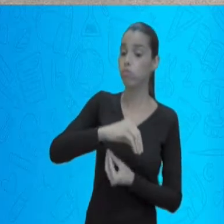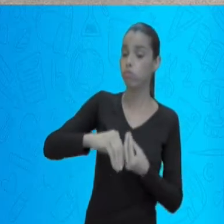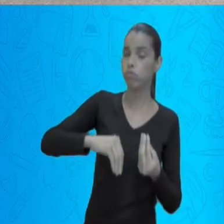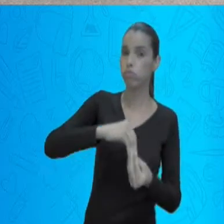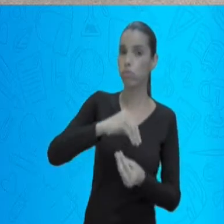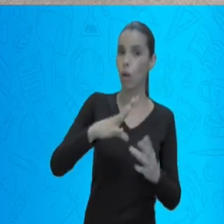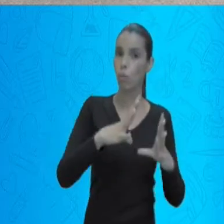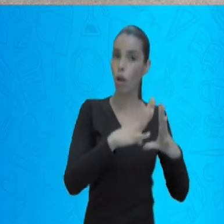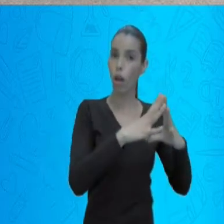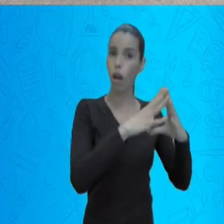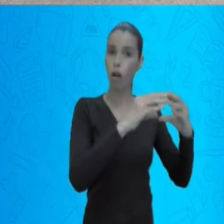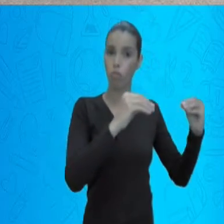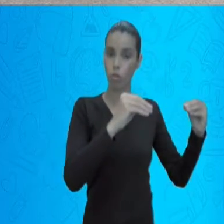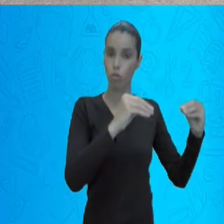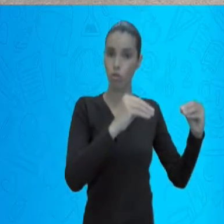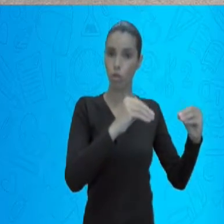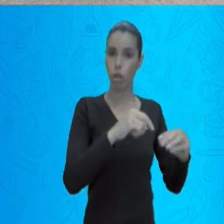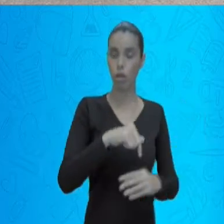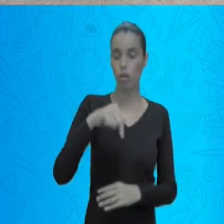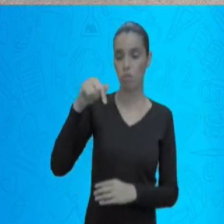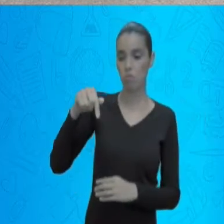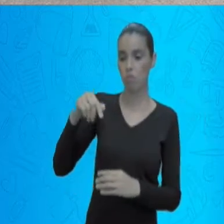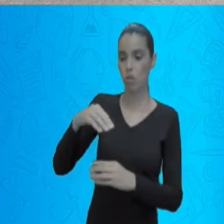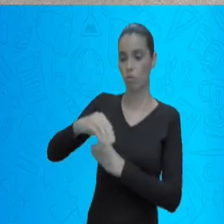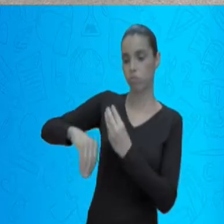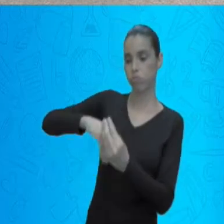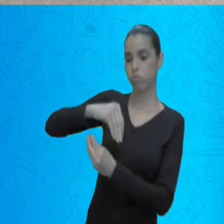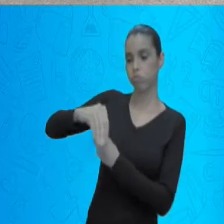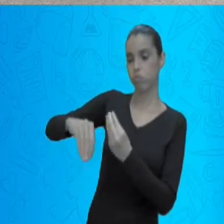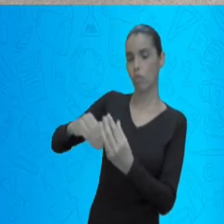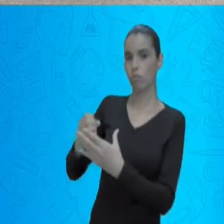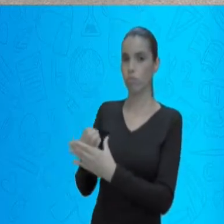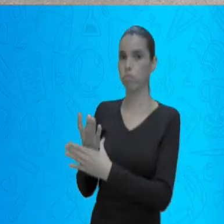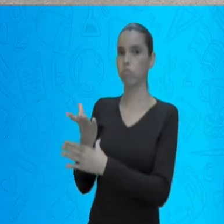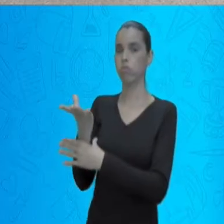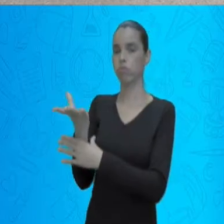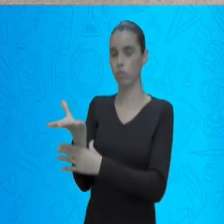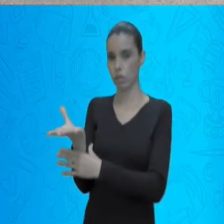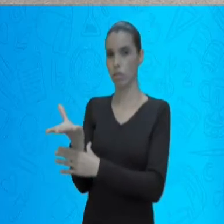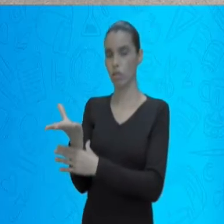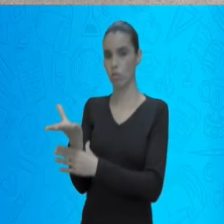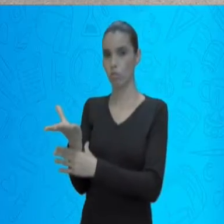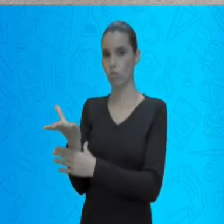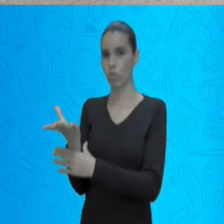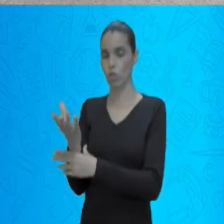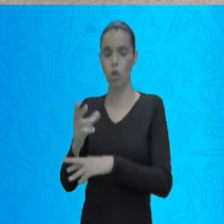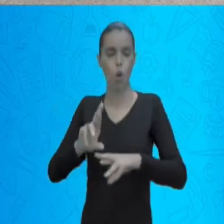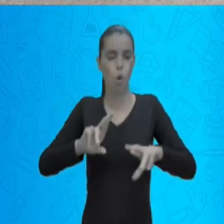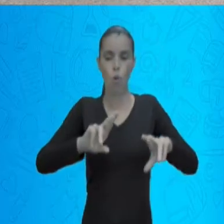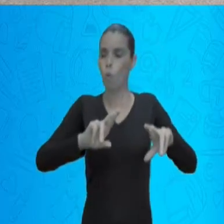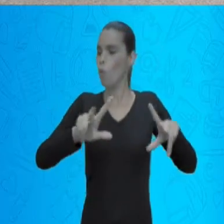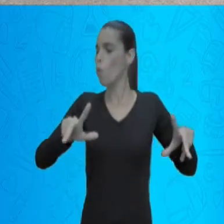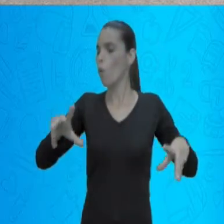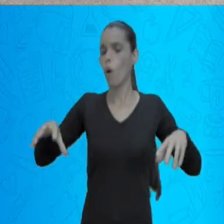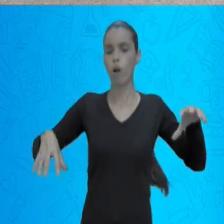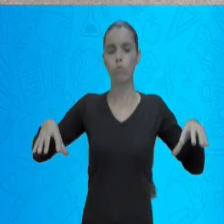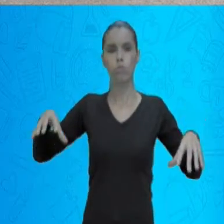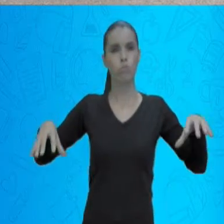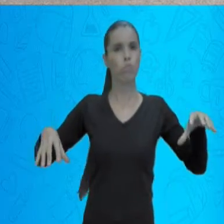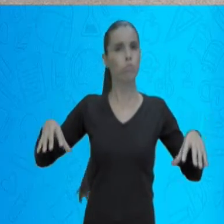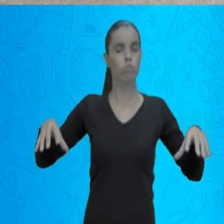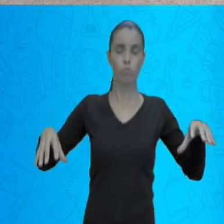e heterogênea. Homo, igual. Hétero, diferente.